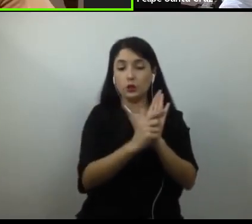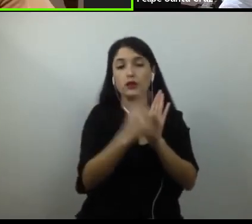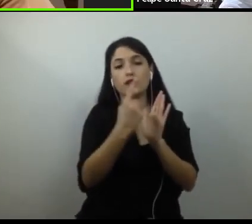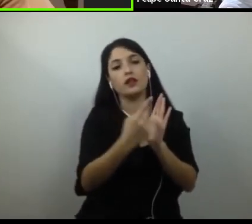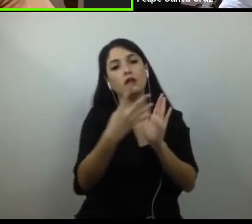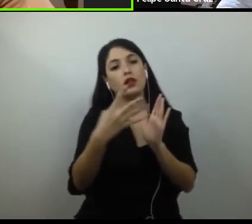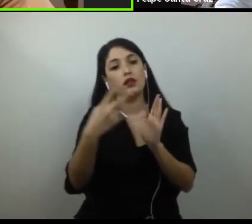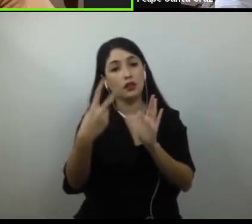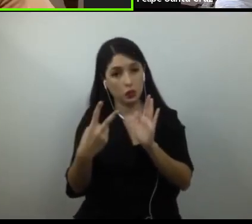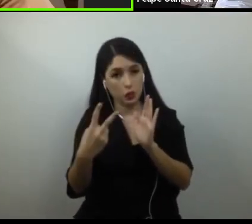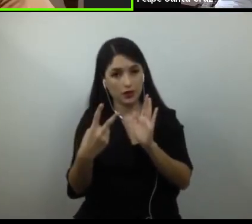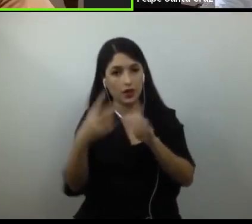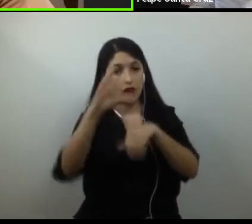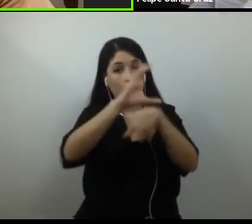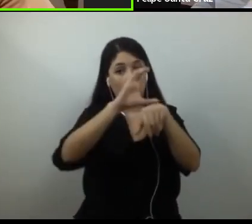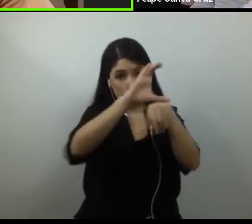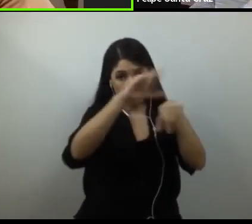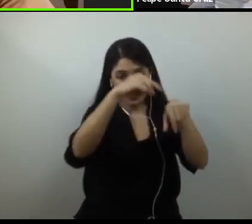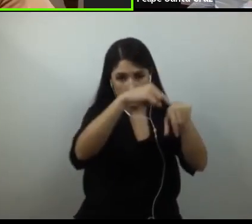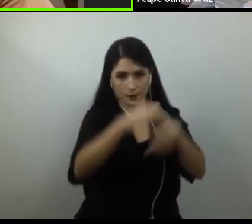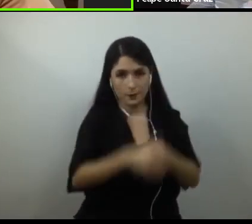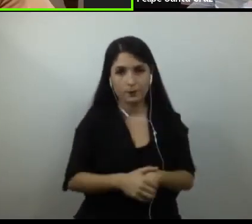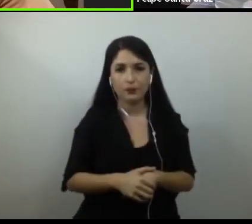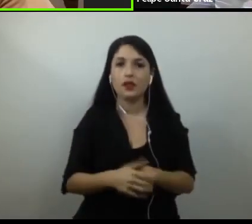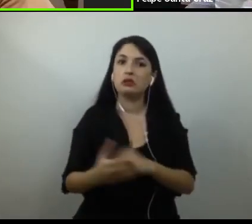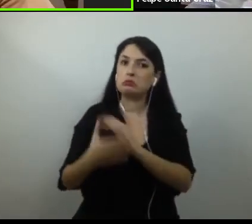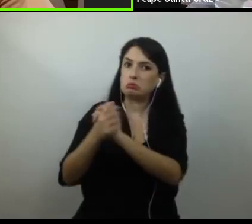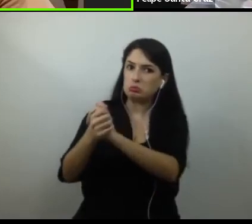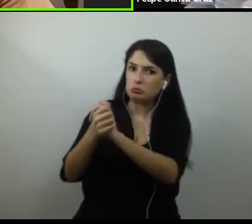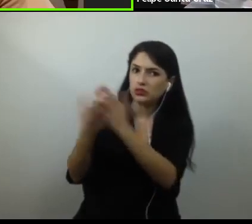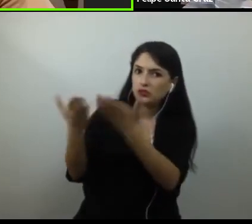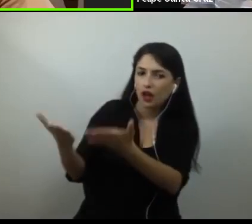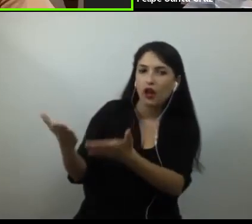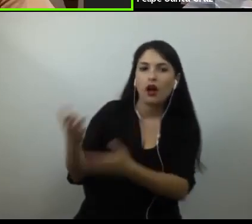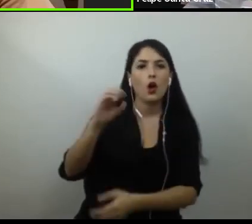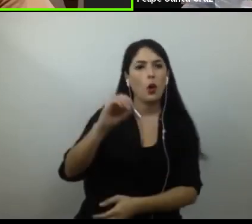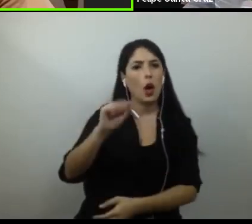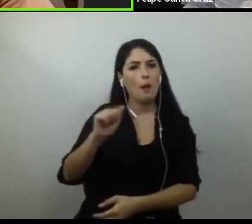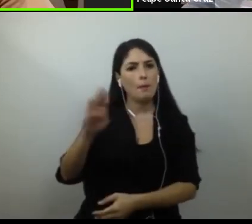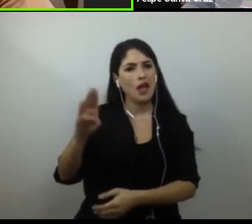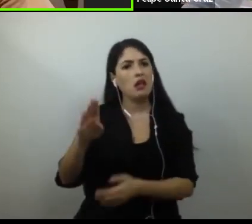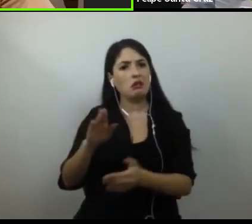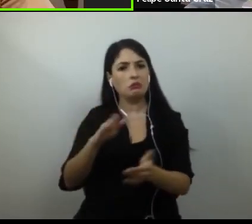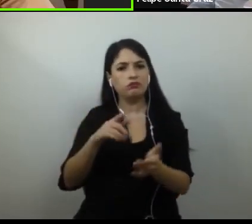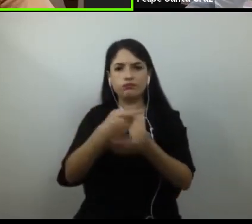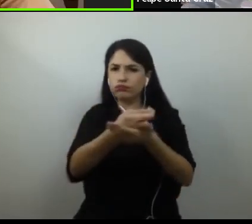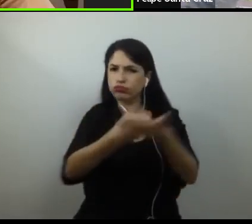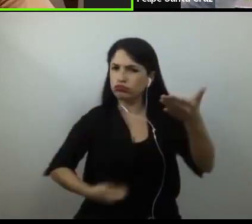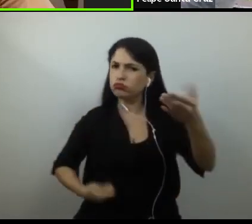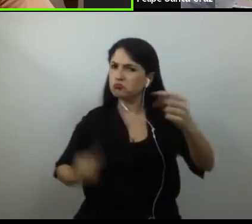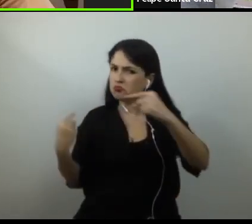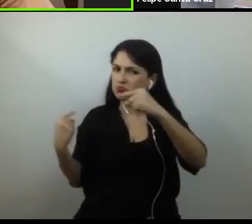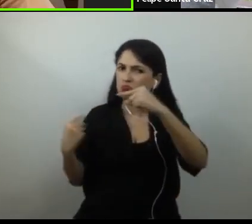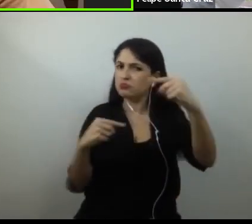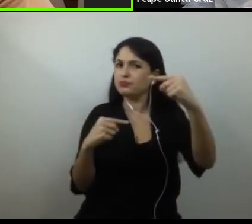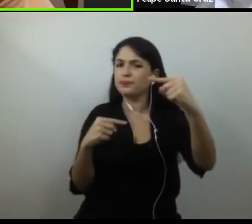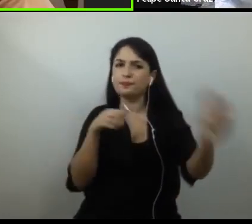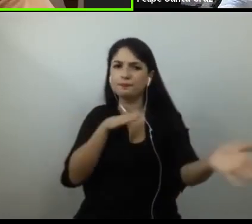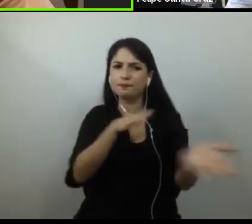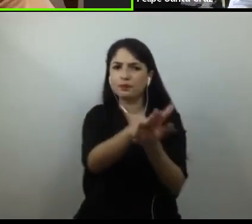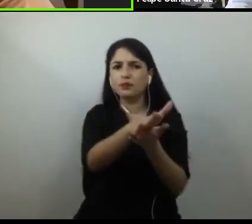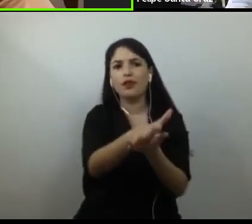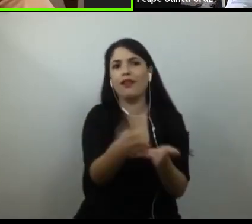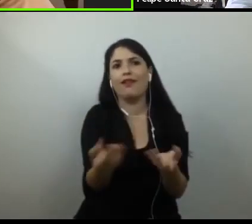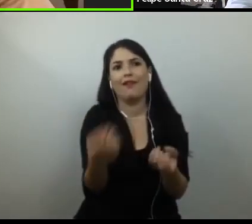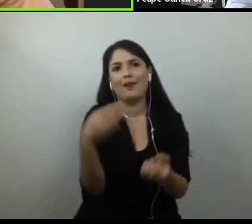Constituição. Queria cumprimentar a Ordem pela sua nota recente, dizendo o óbvio, né? Mas,